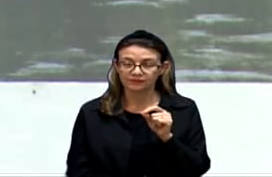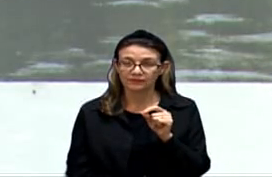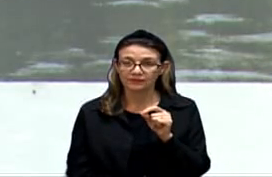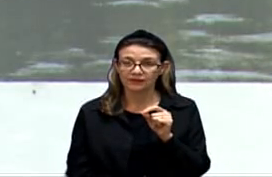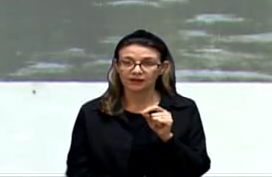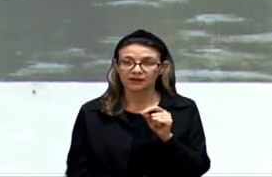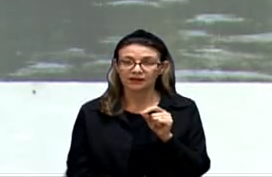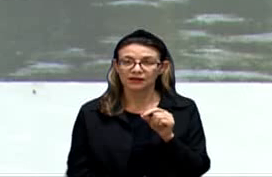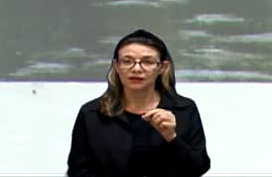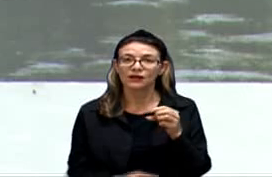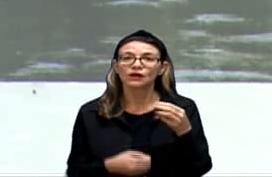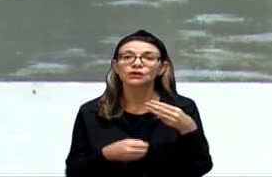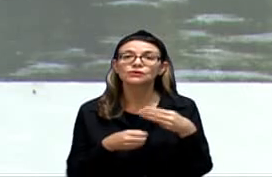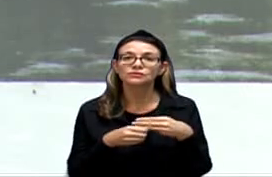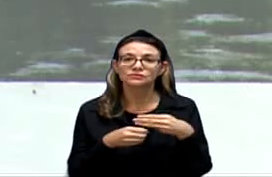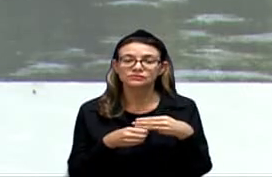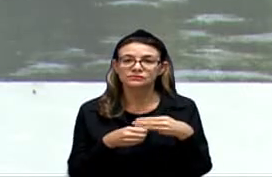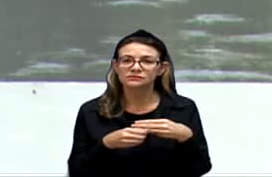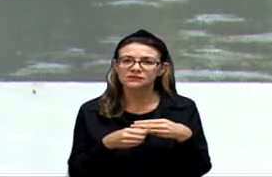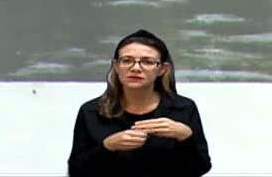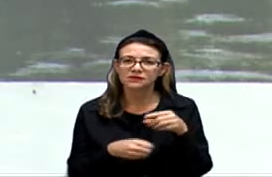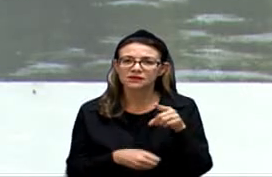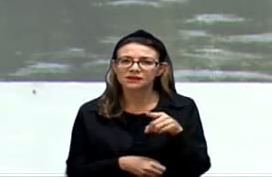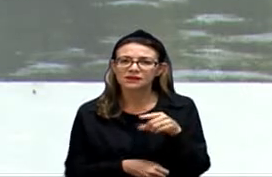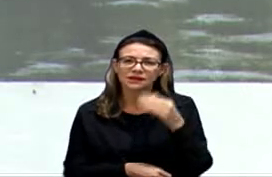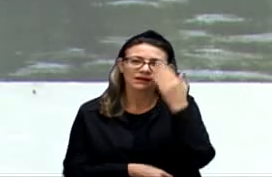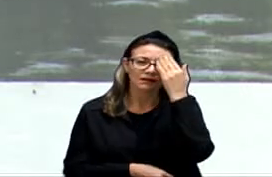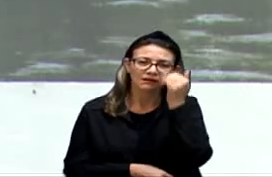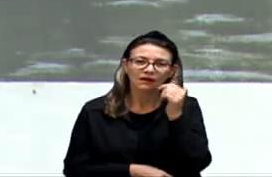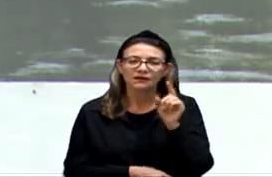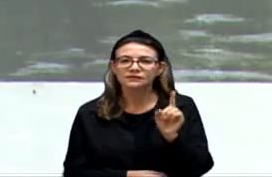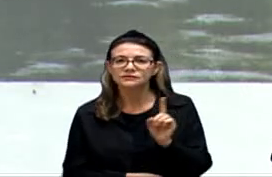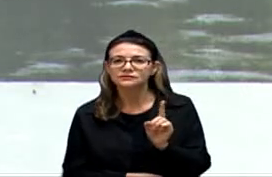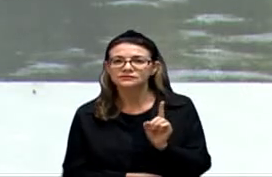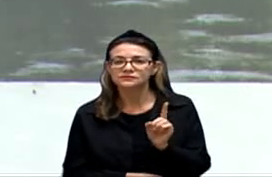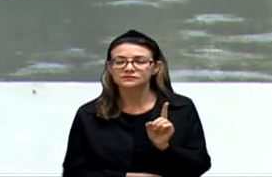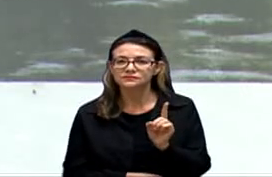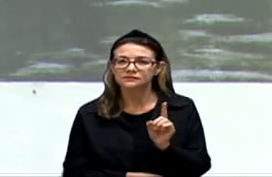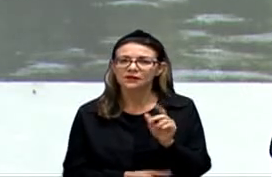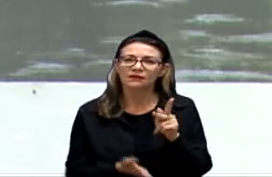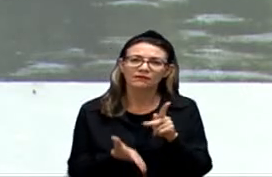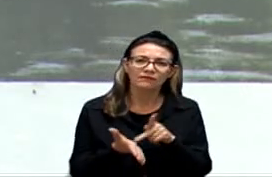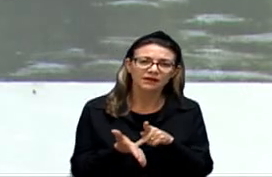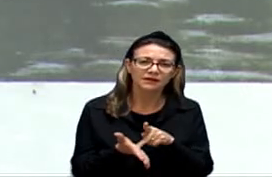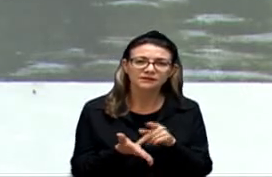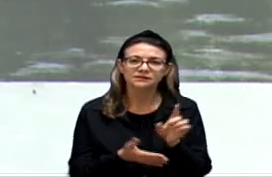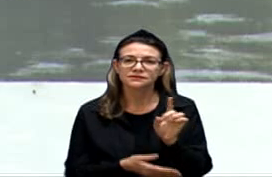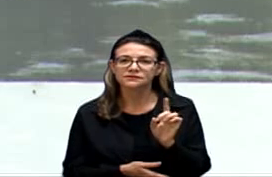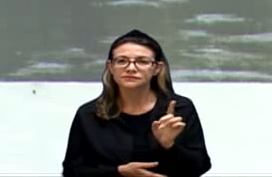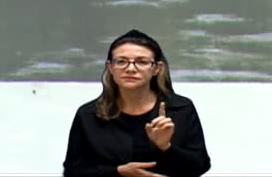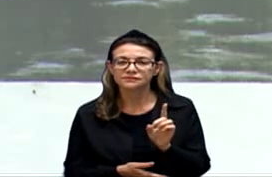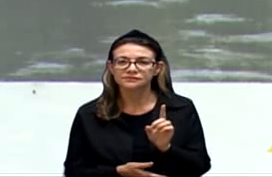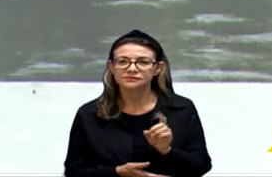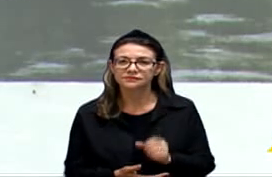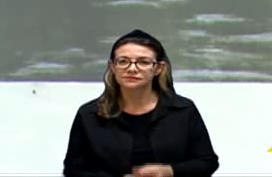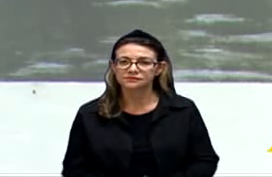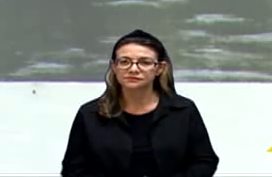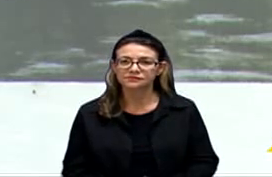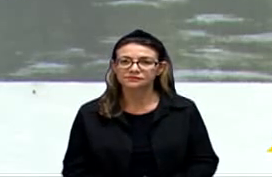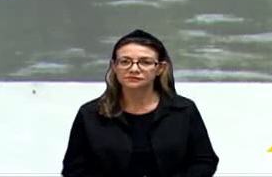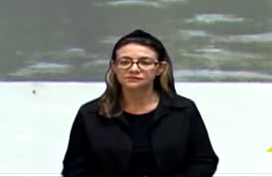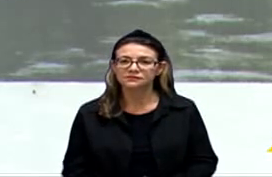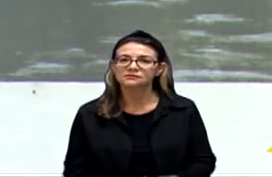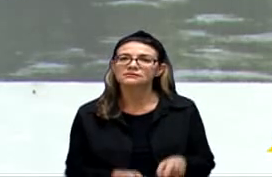ade se ela tem esse conhecimento que ela tem esse conhecimento né do sentido de ser verídico ou não se caso né estou ciente